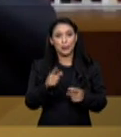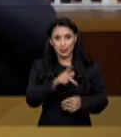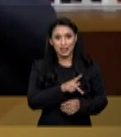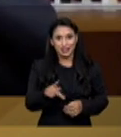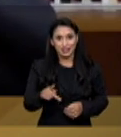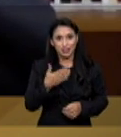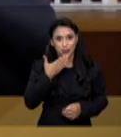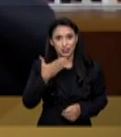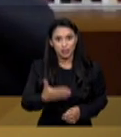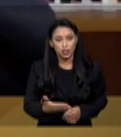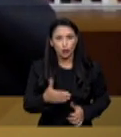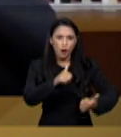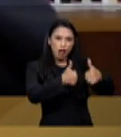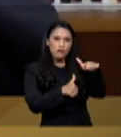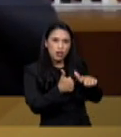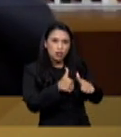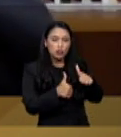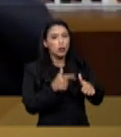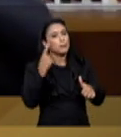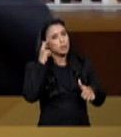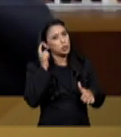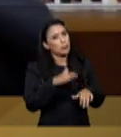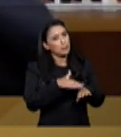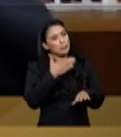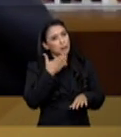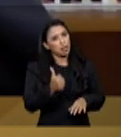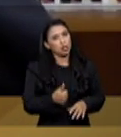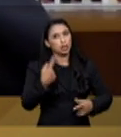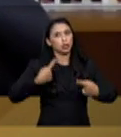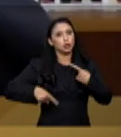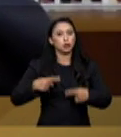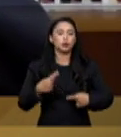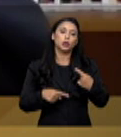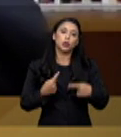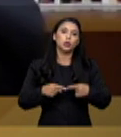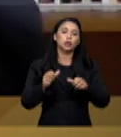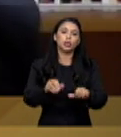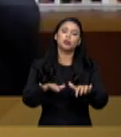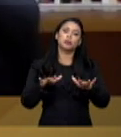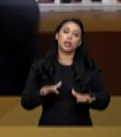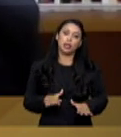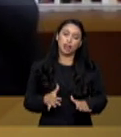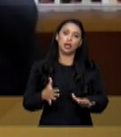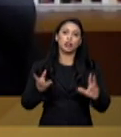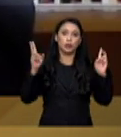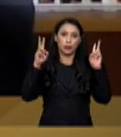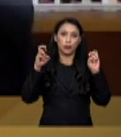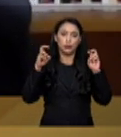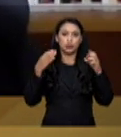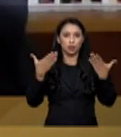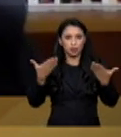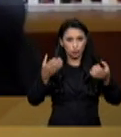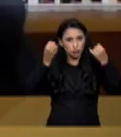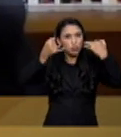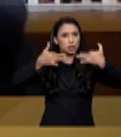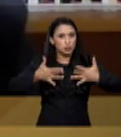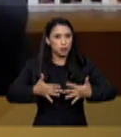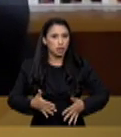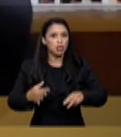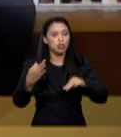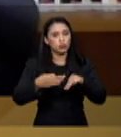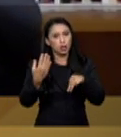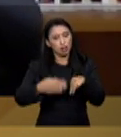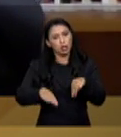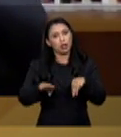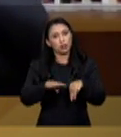que reavaliou a situação e achou melhor discutirmos em plenário essa matéria. Por isso, dou a explicação aos